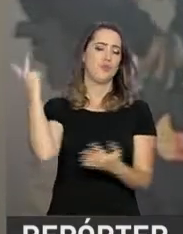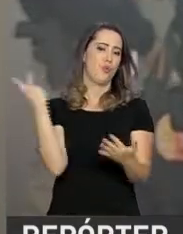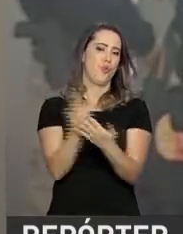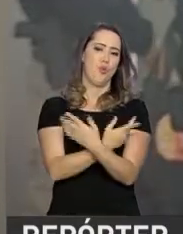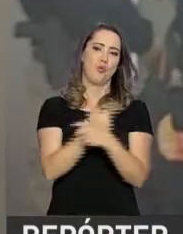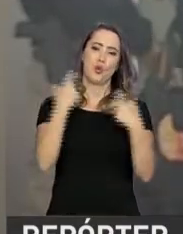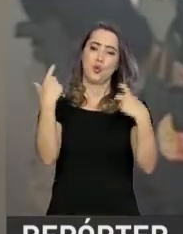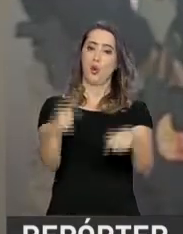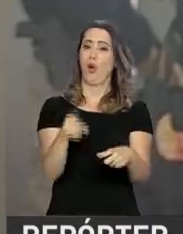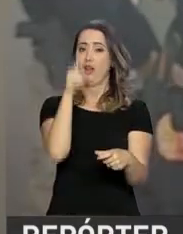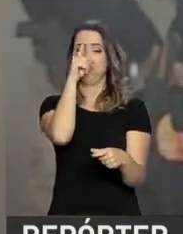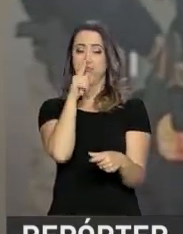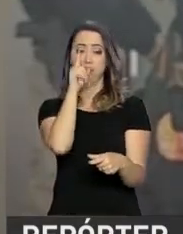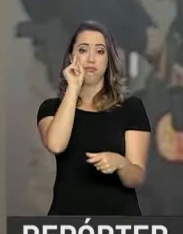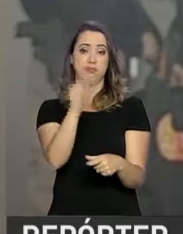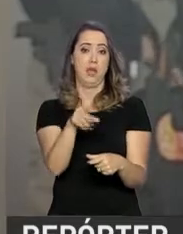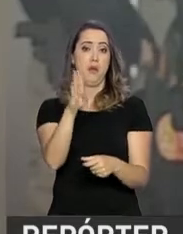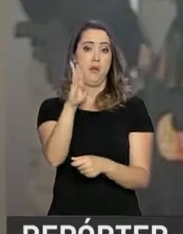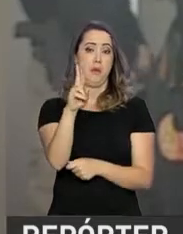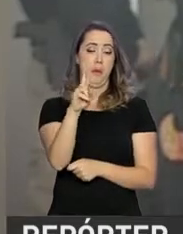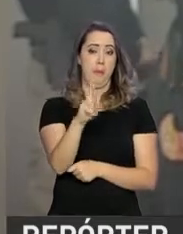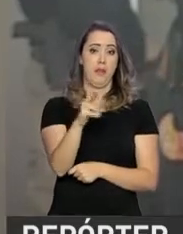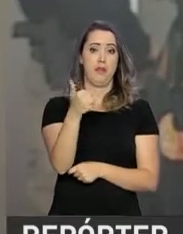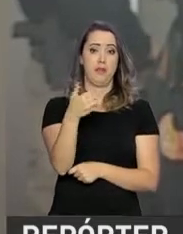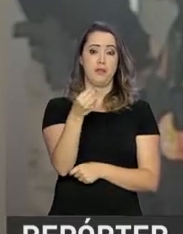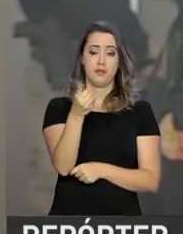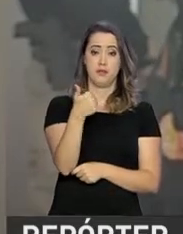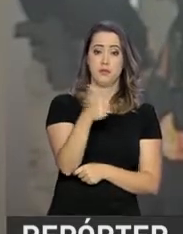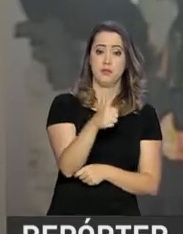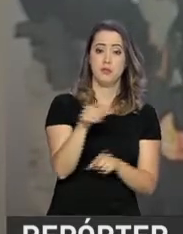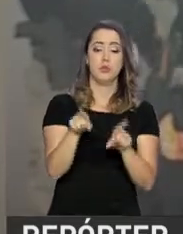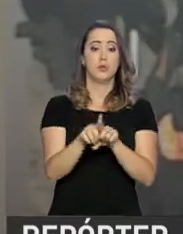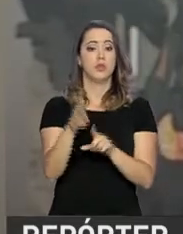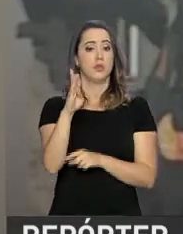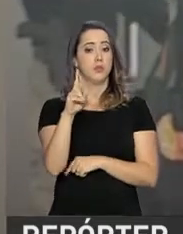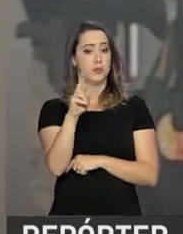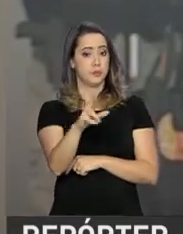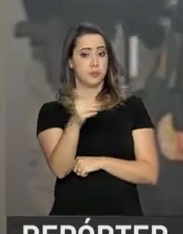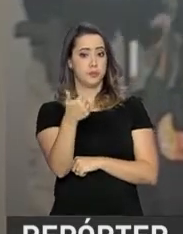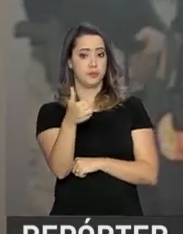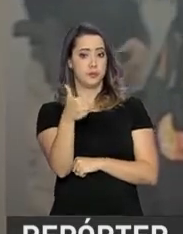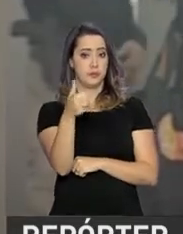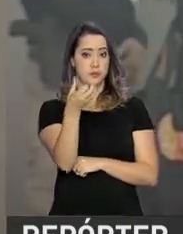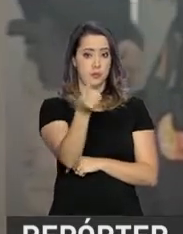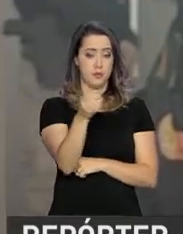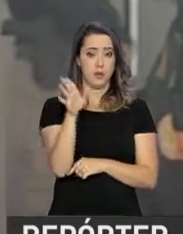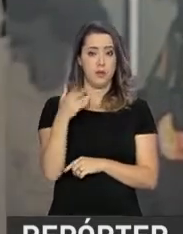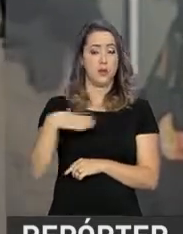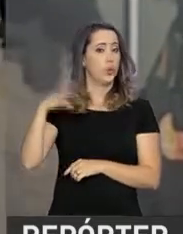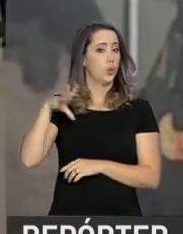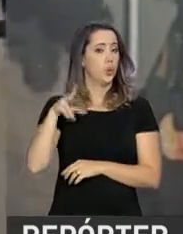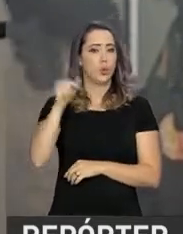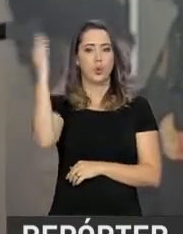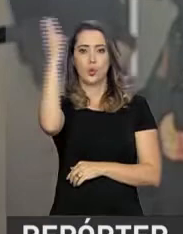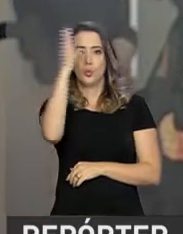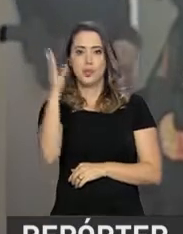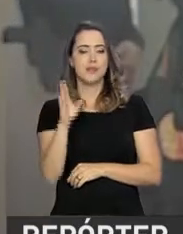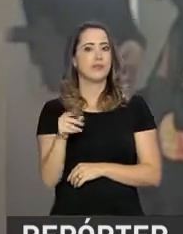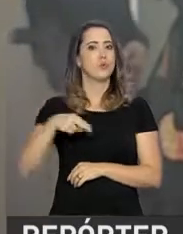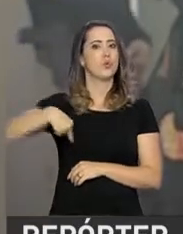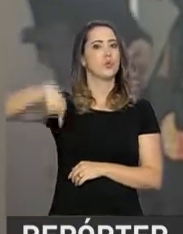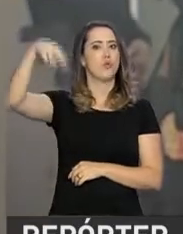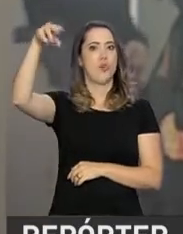de pontos críticos foram as BR-101 e 116, que são estradas que cortam o Brasil de norte a